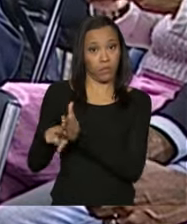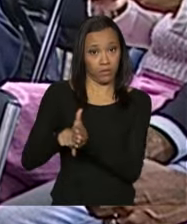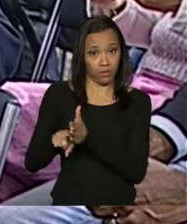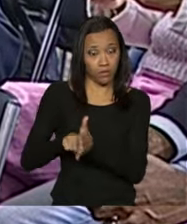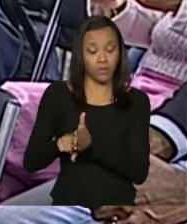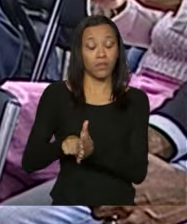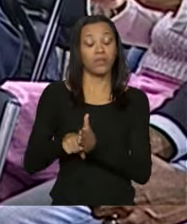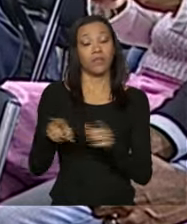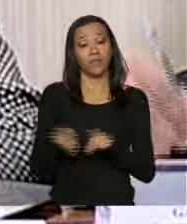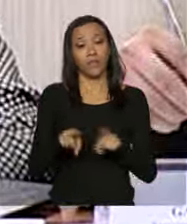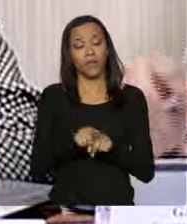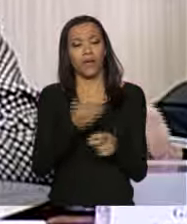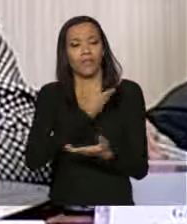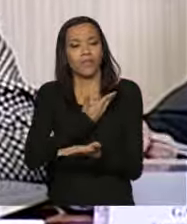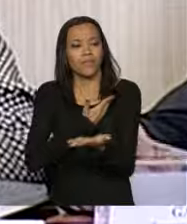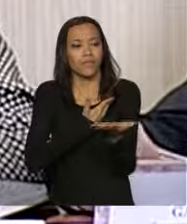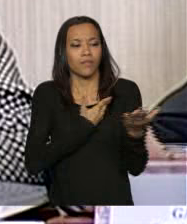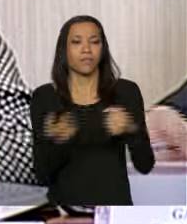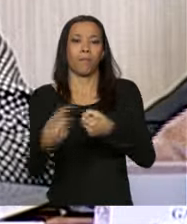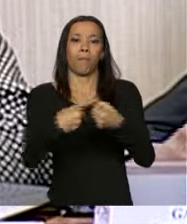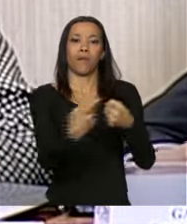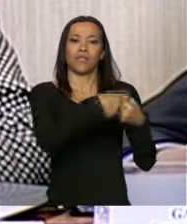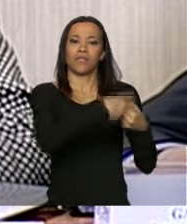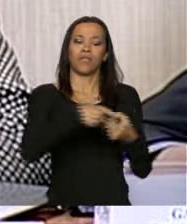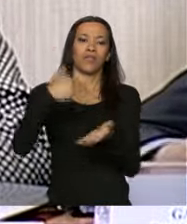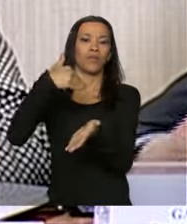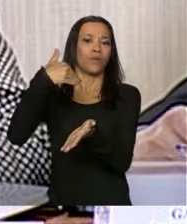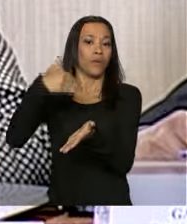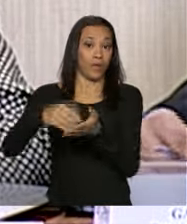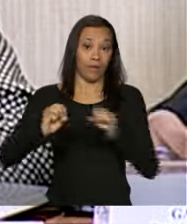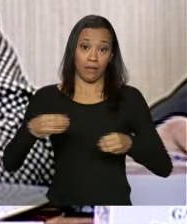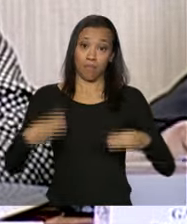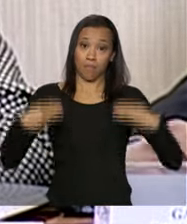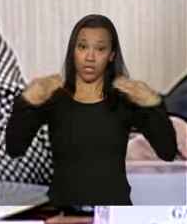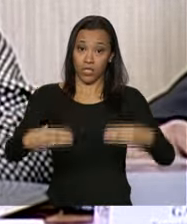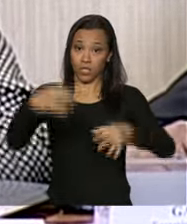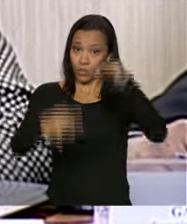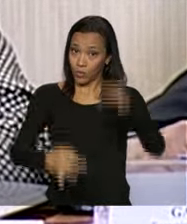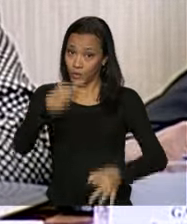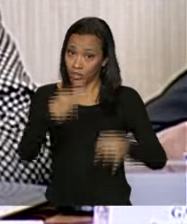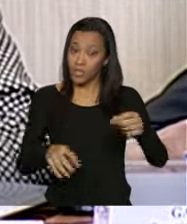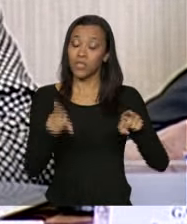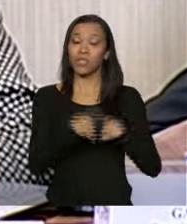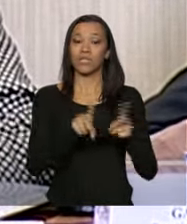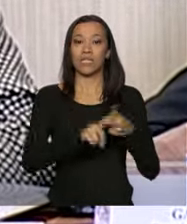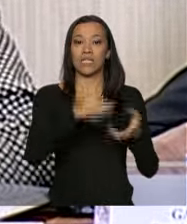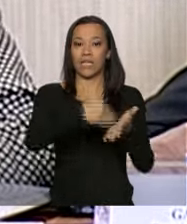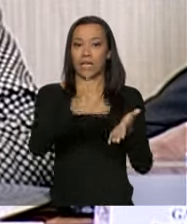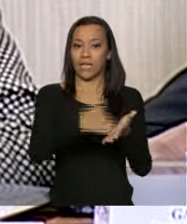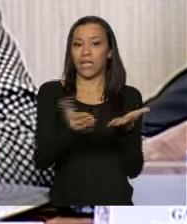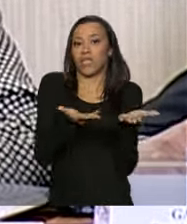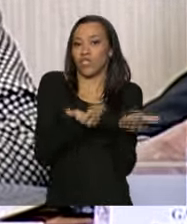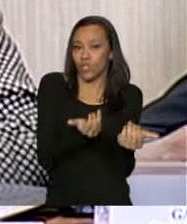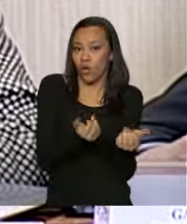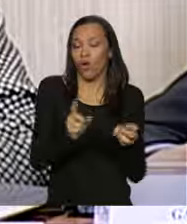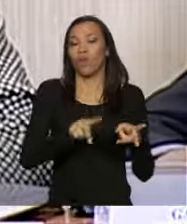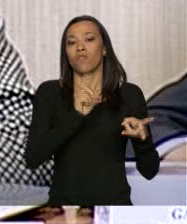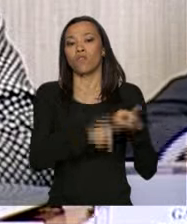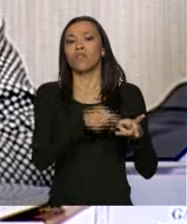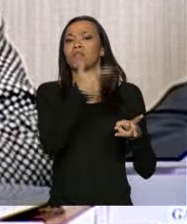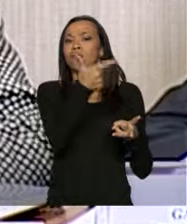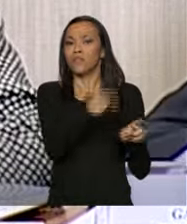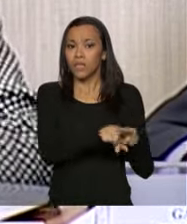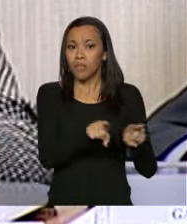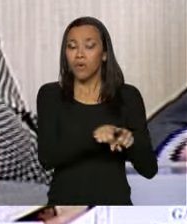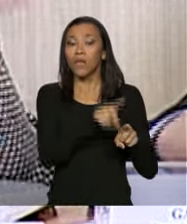e aos queridos parceiros, né, do Ministério da Justiça, da Secretaria de Juventude, da Flaxo e do Sou da Paz,